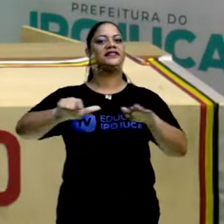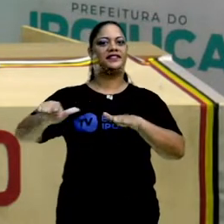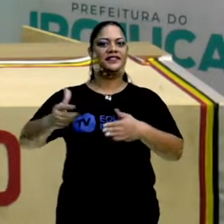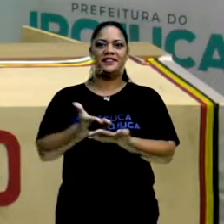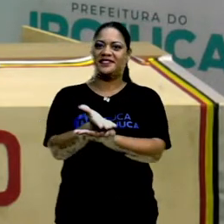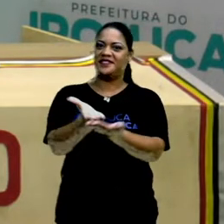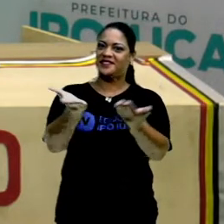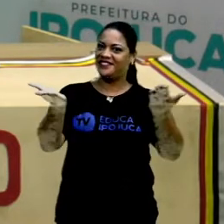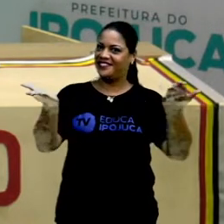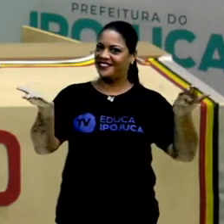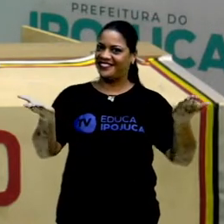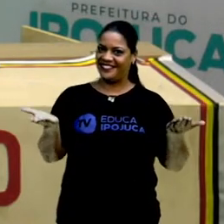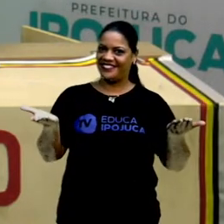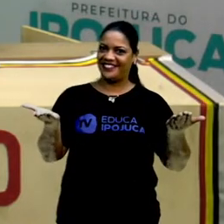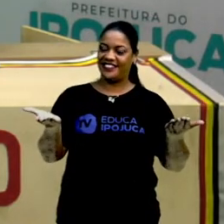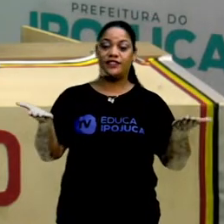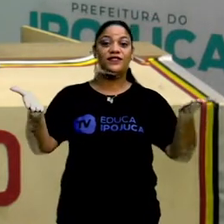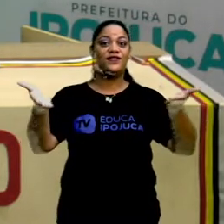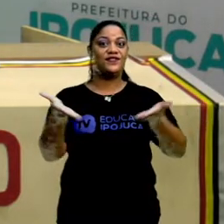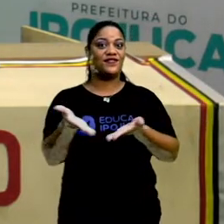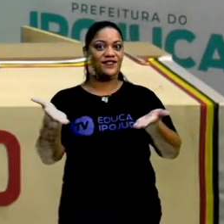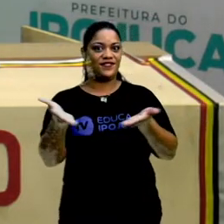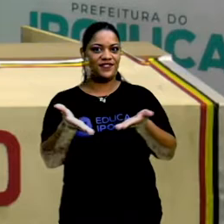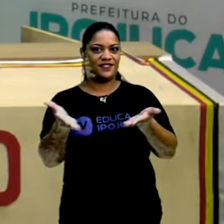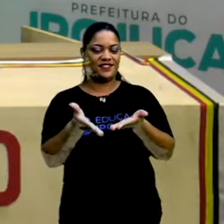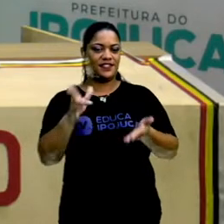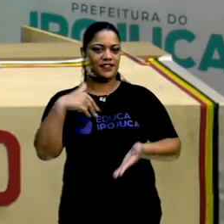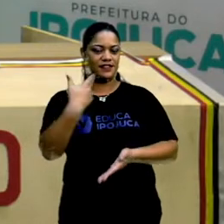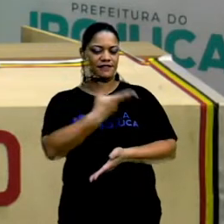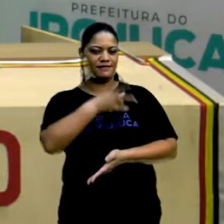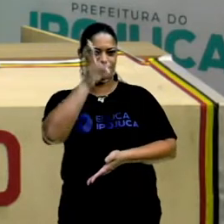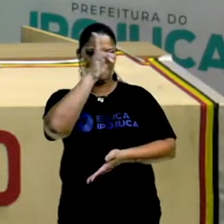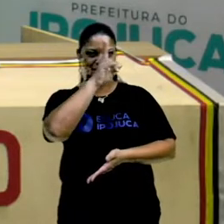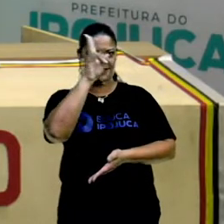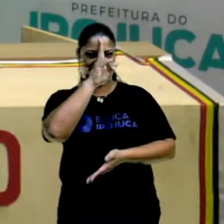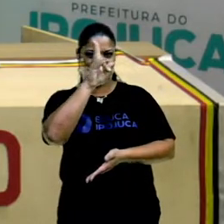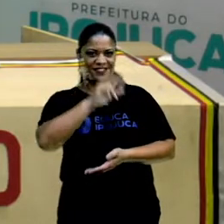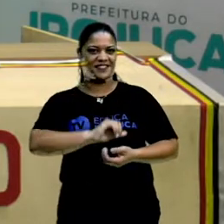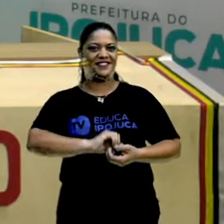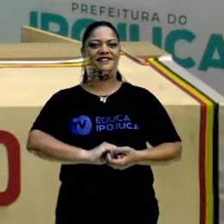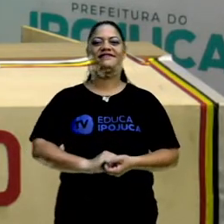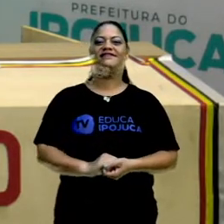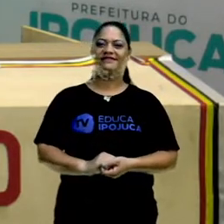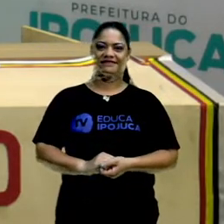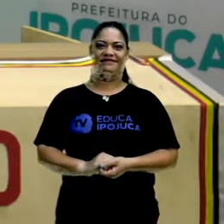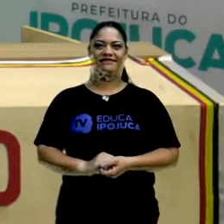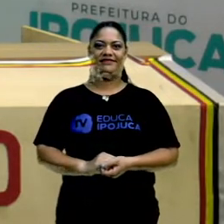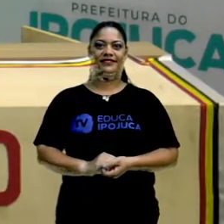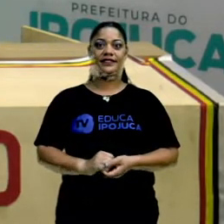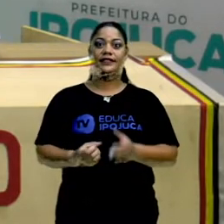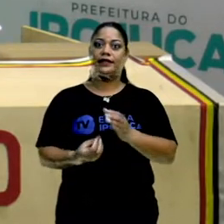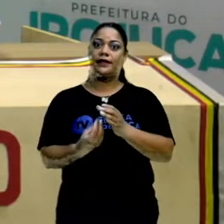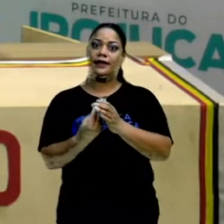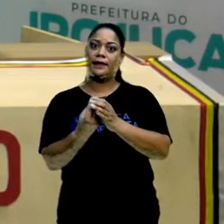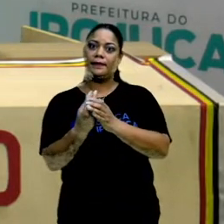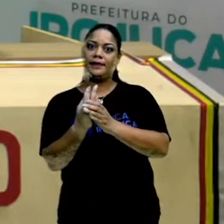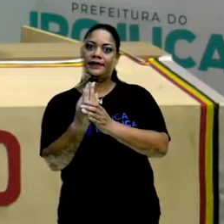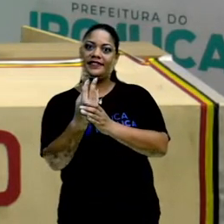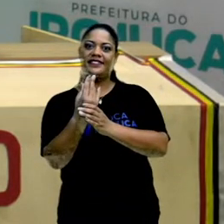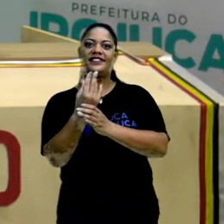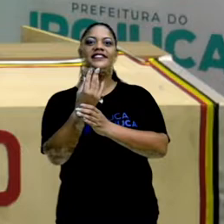semana para vocês. Hoje a nossa historinha será sobre a